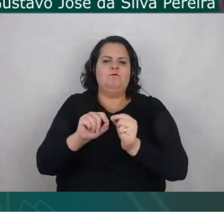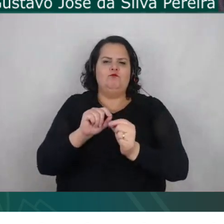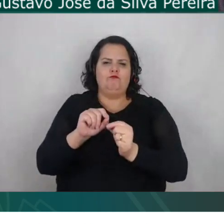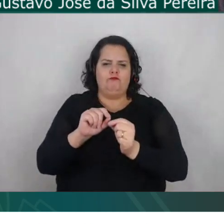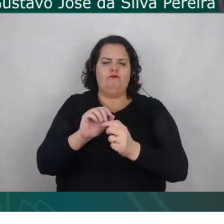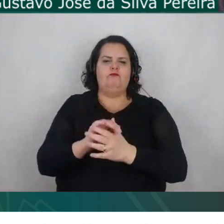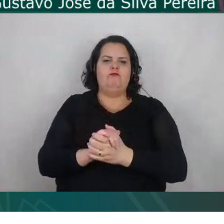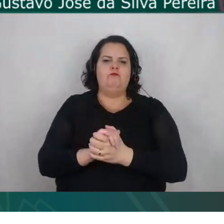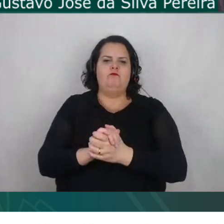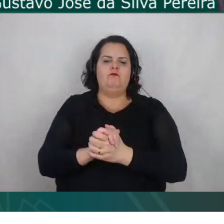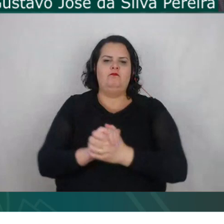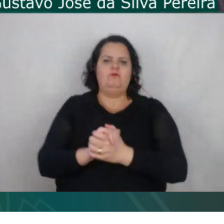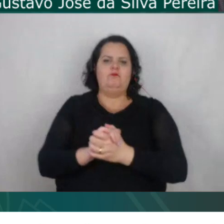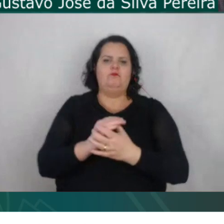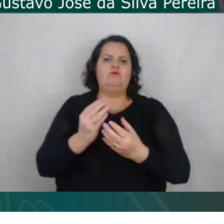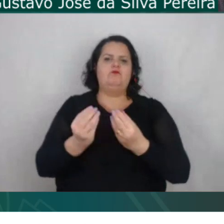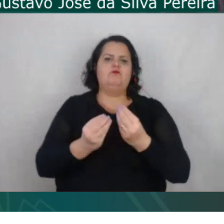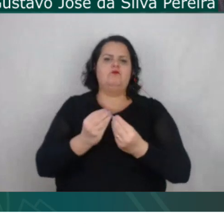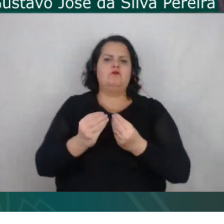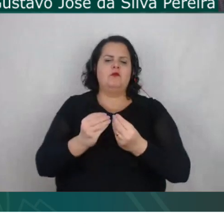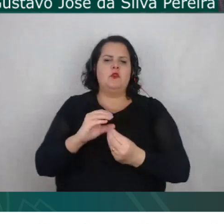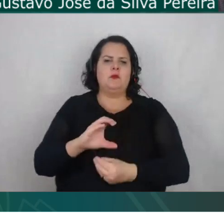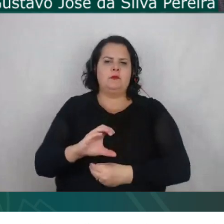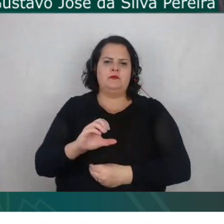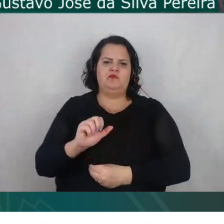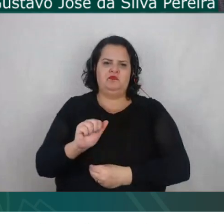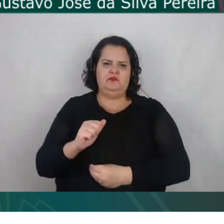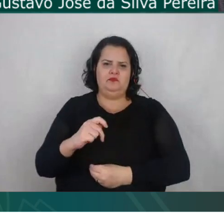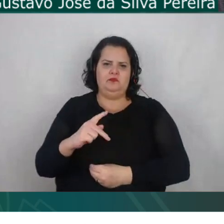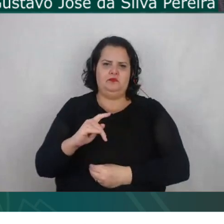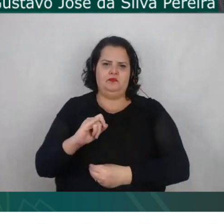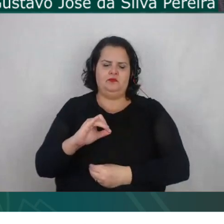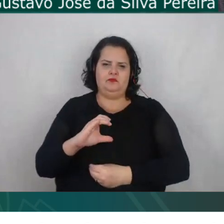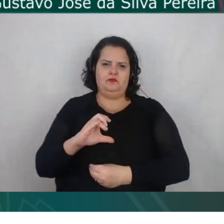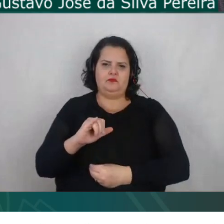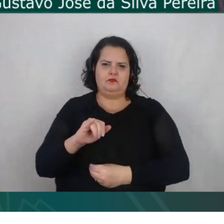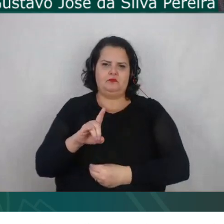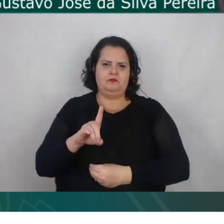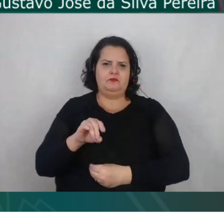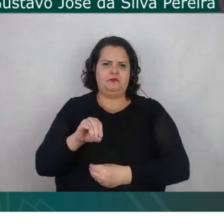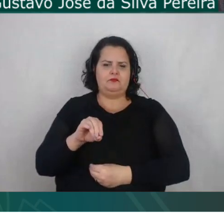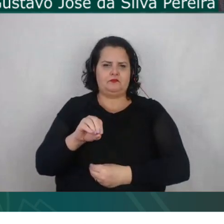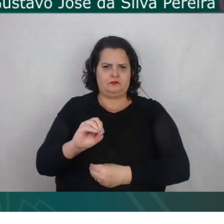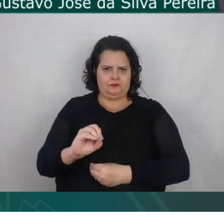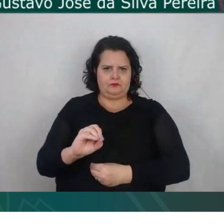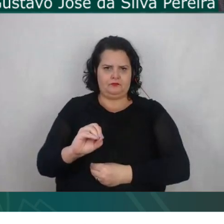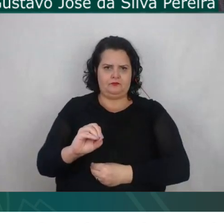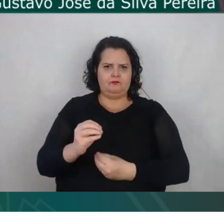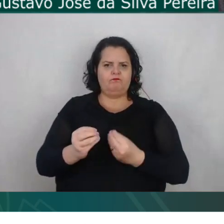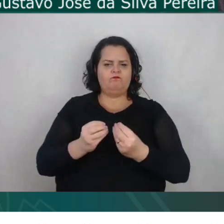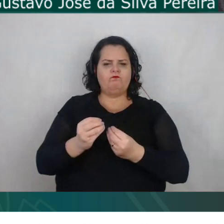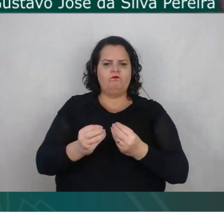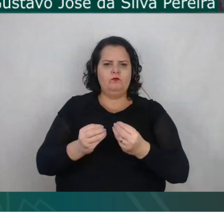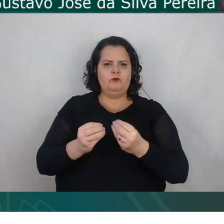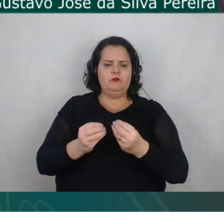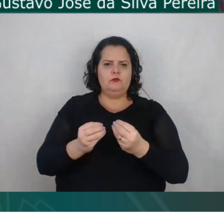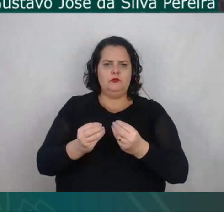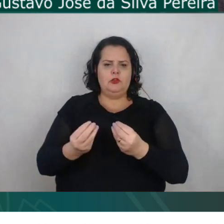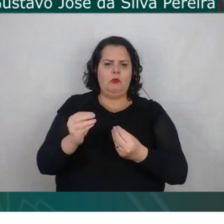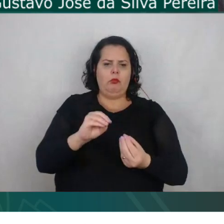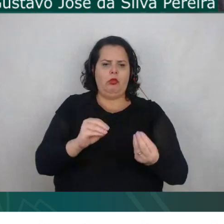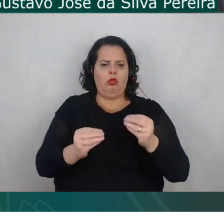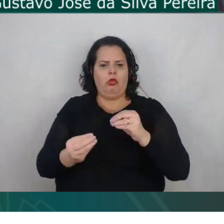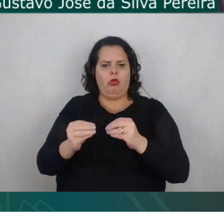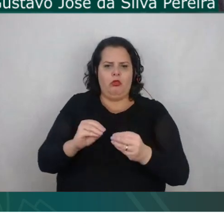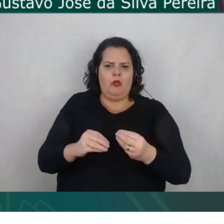da estrutura do capsídeo do SARS-CoV-2. Então, se você puder falar um pouquinho mais, qual é a composição e qual é a